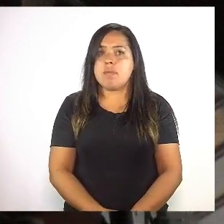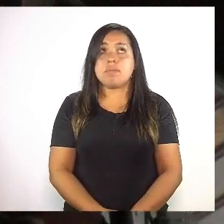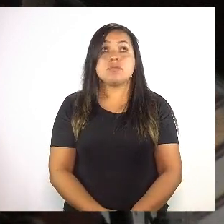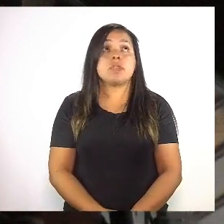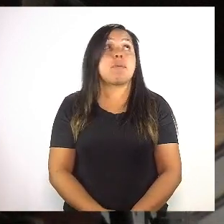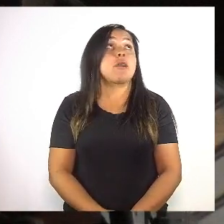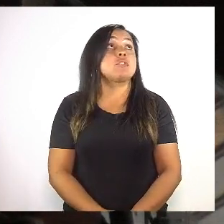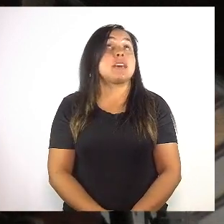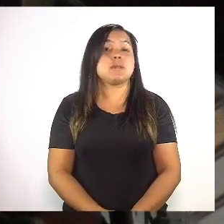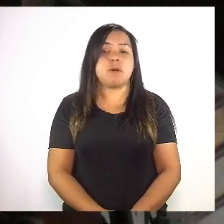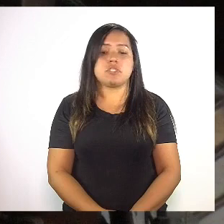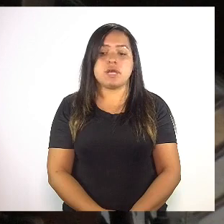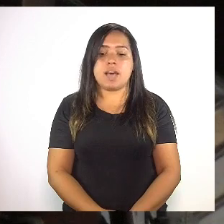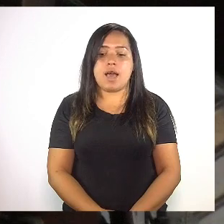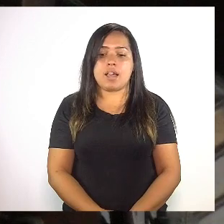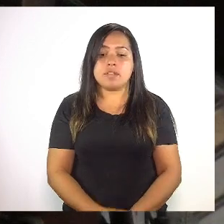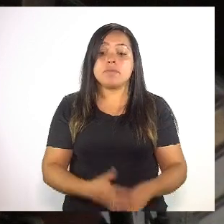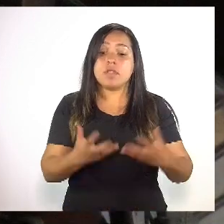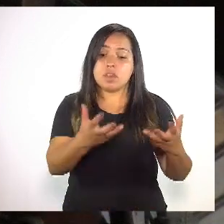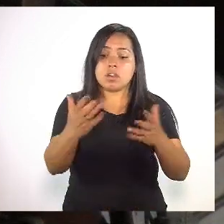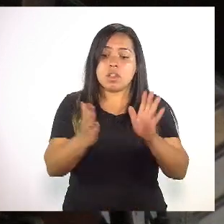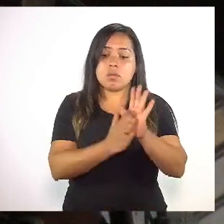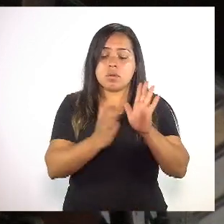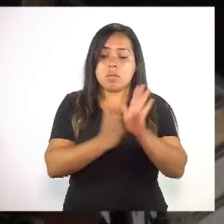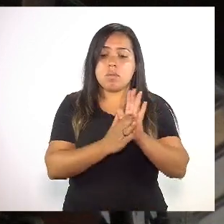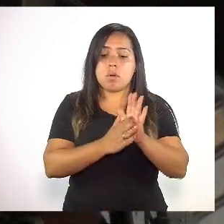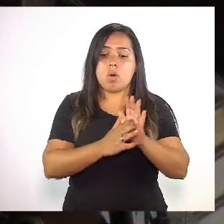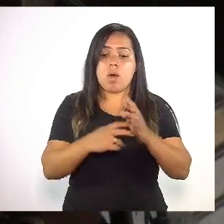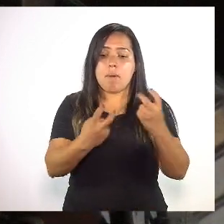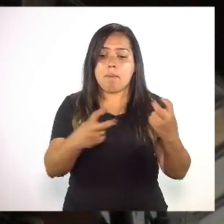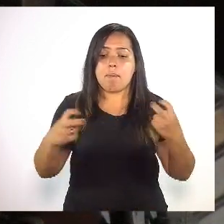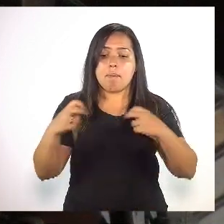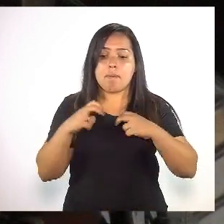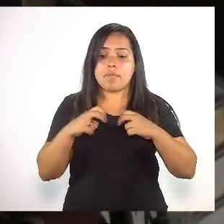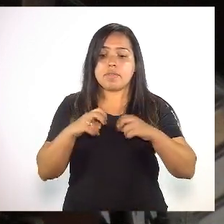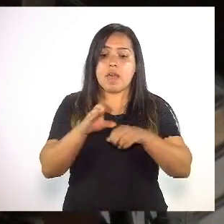quero propor aqui aos membros da comissão para ver se a gente pode